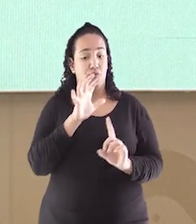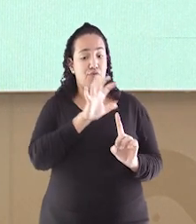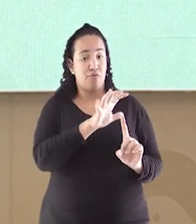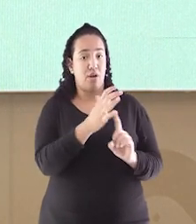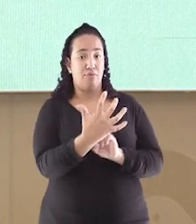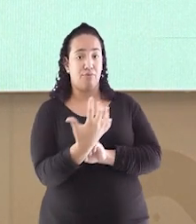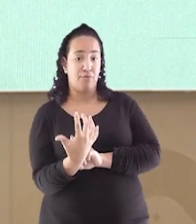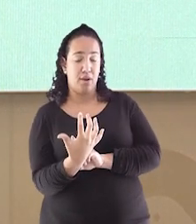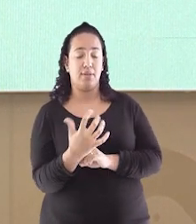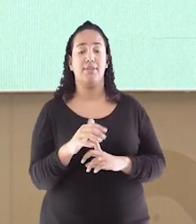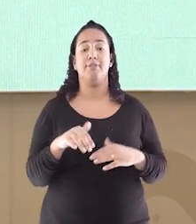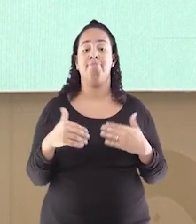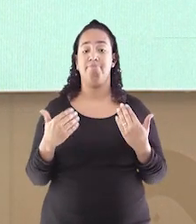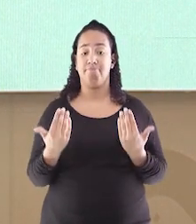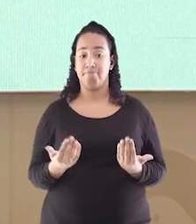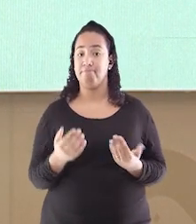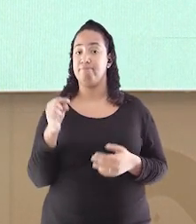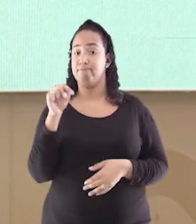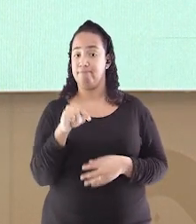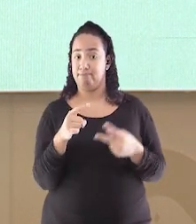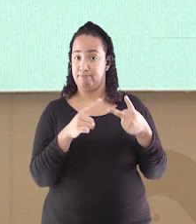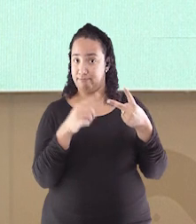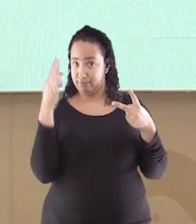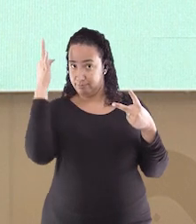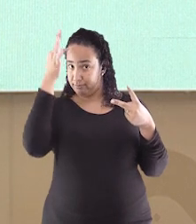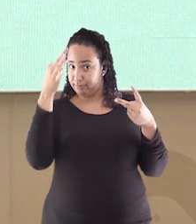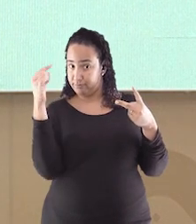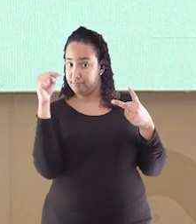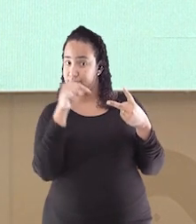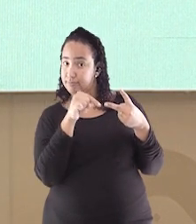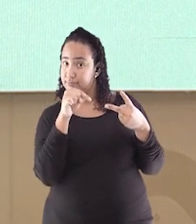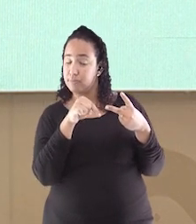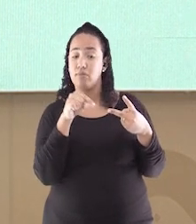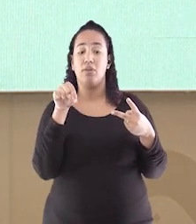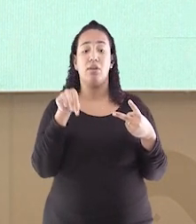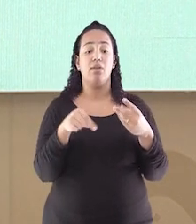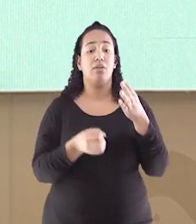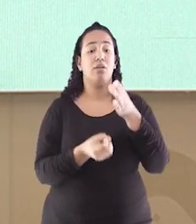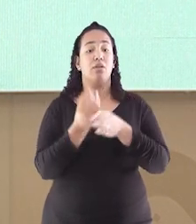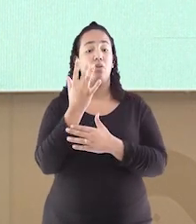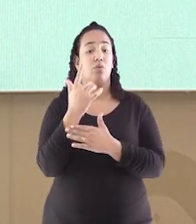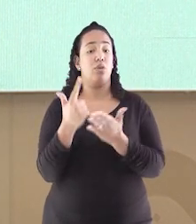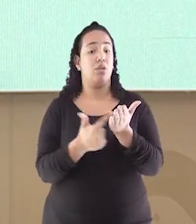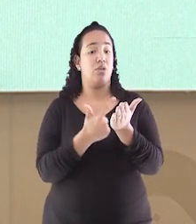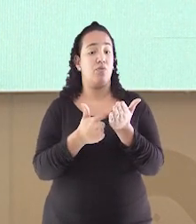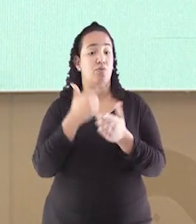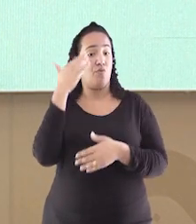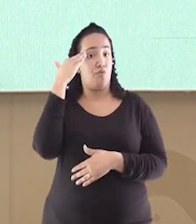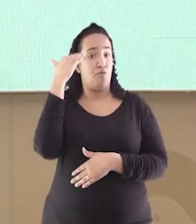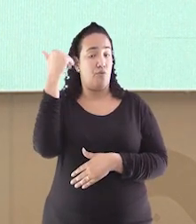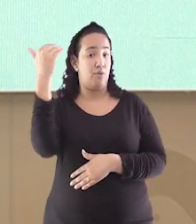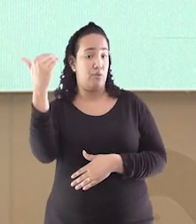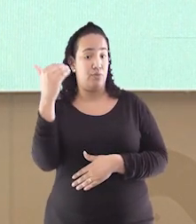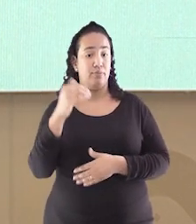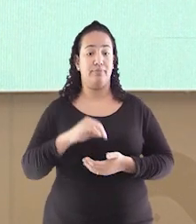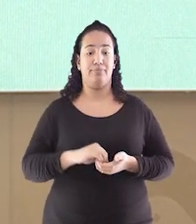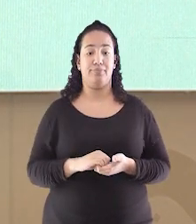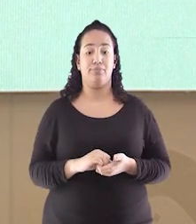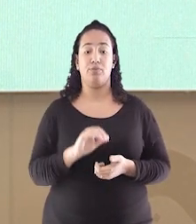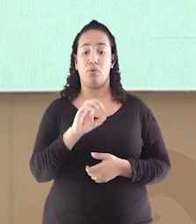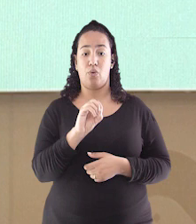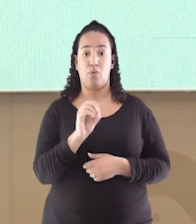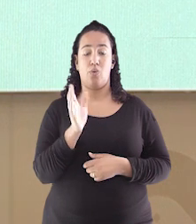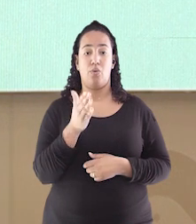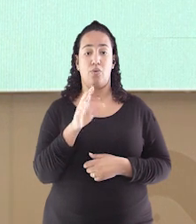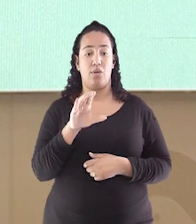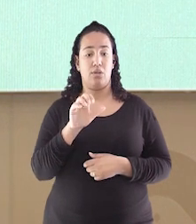outros. Pois bem, foi através dessa linha de raciocínio que ele escreveu o seu mais famoso livro, O Cândido.